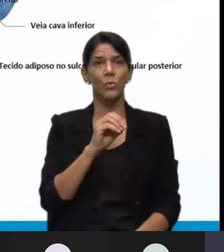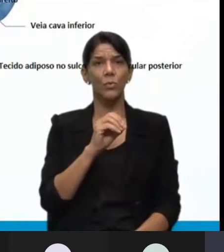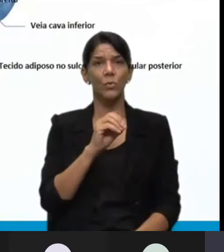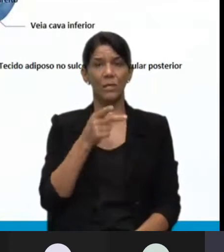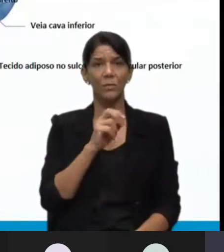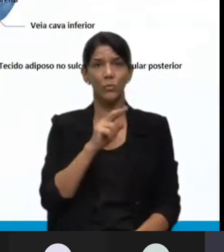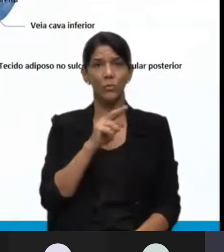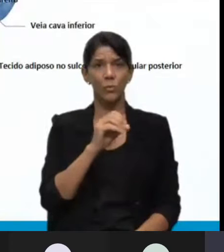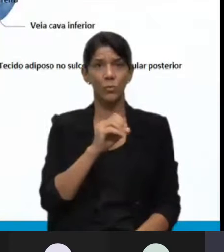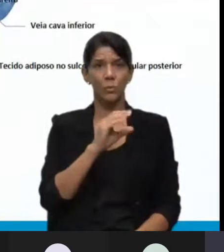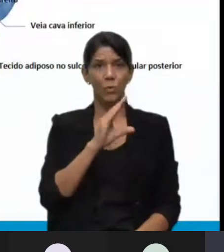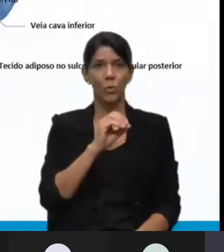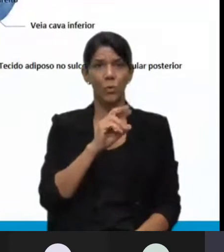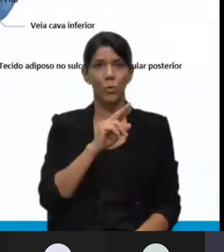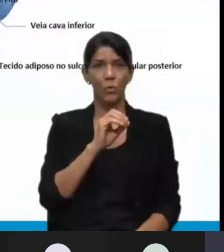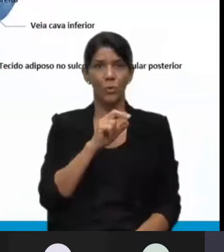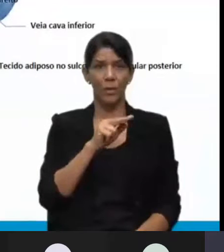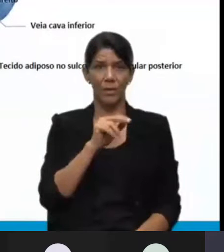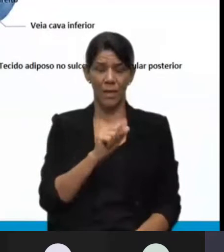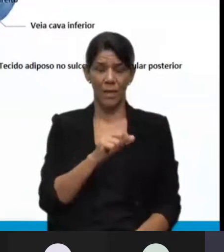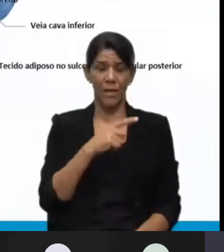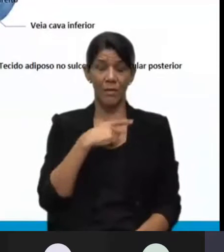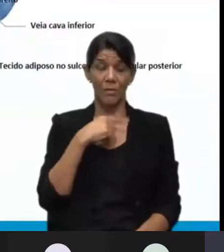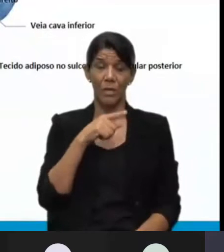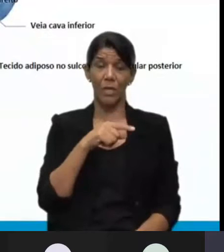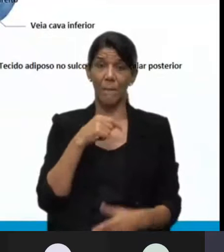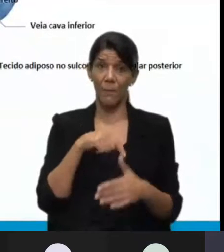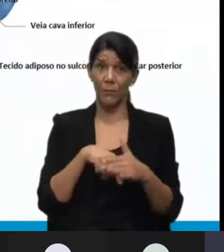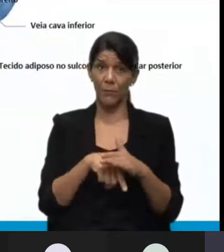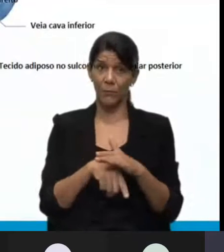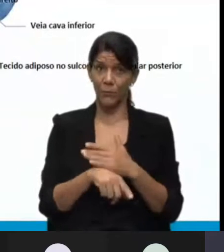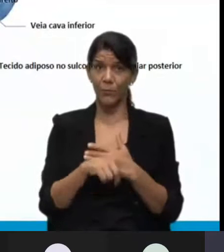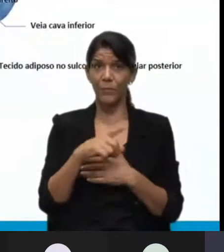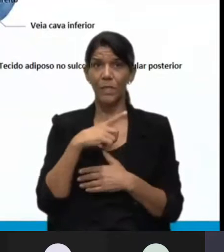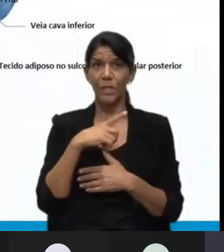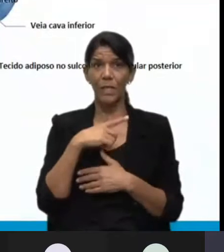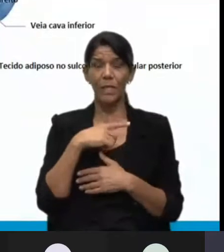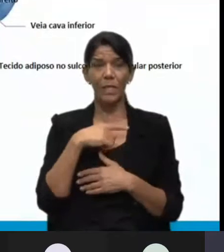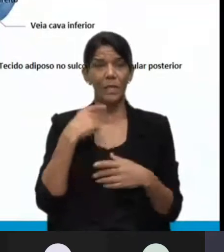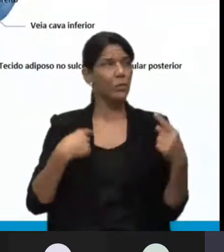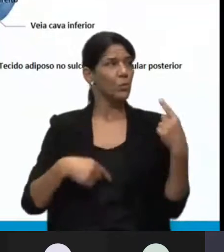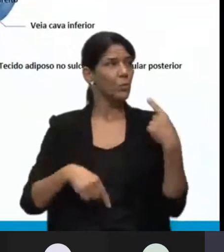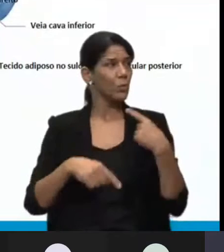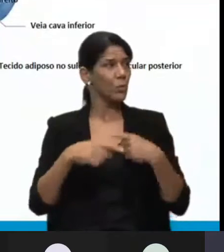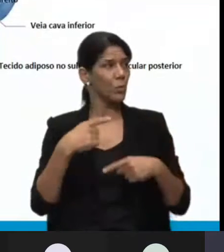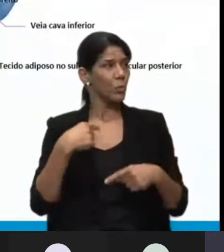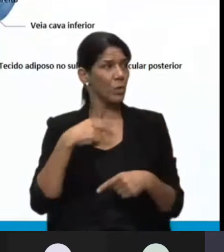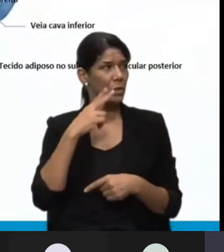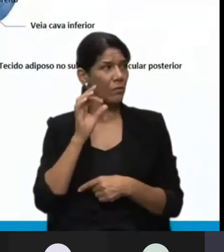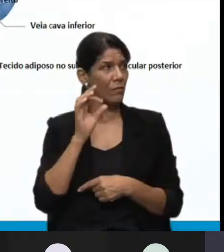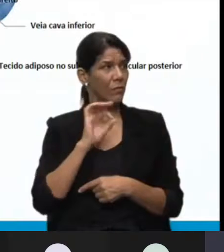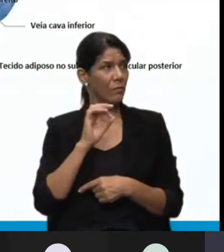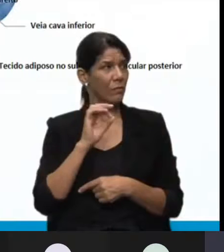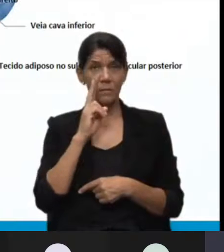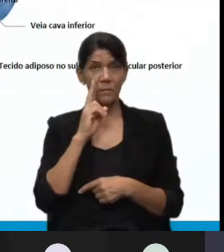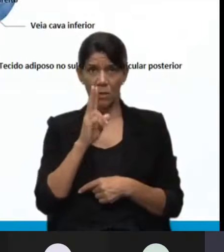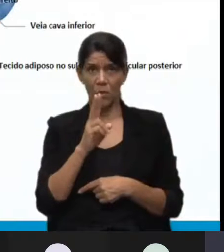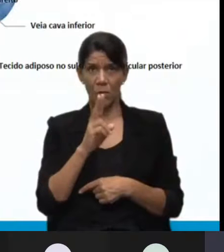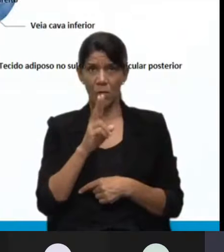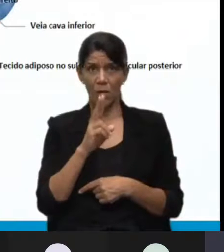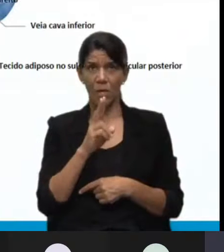nós chamamos de sulco coronário, tá? Esse sulco, ele é um sulco profundo e ele circunda, que aqui a gente não vai ver, mas se a gente